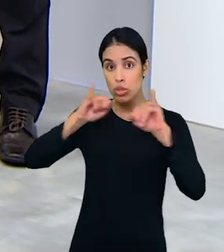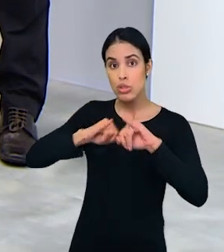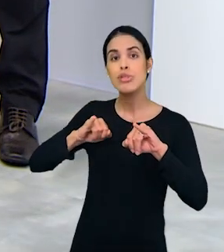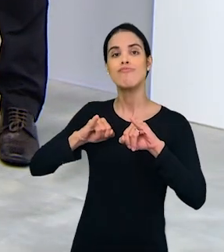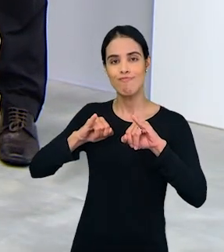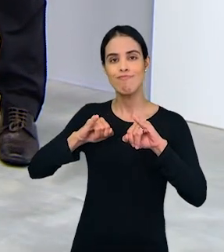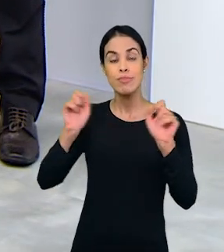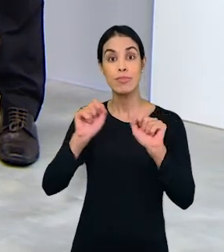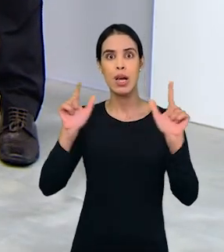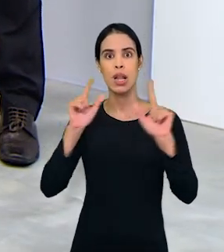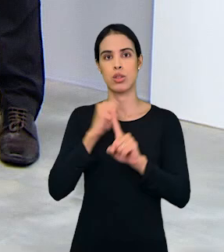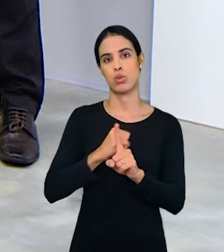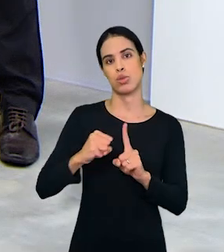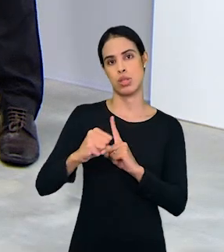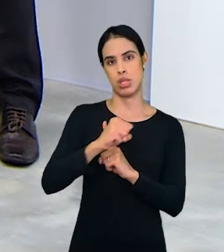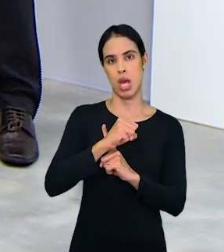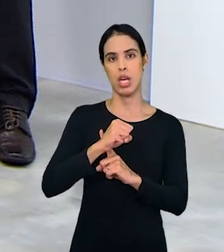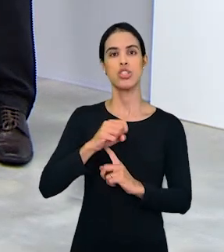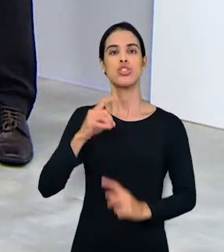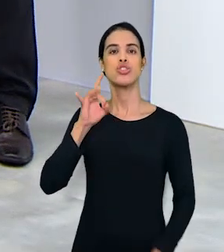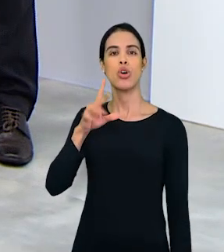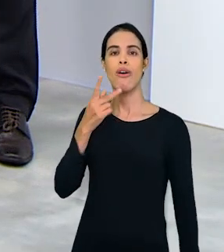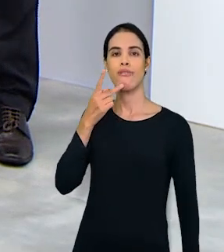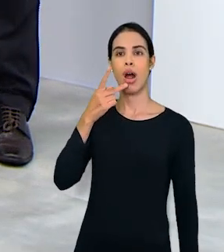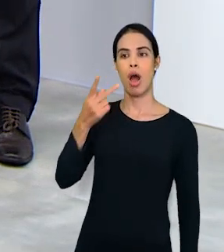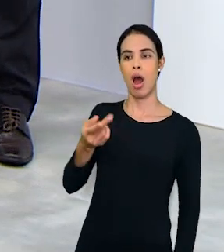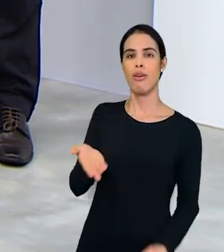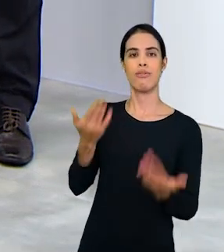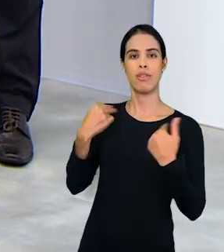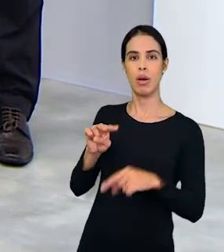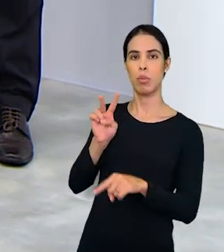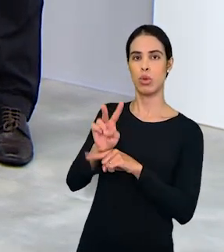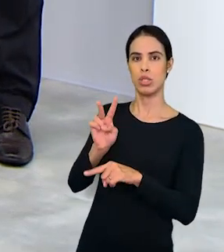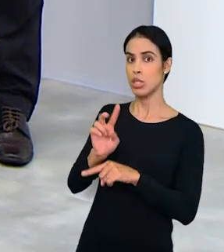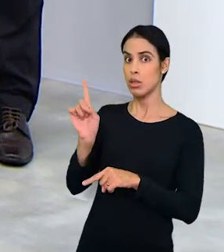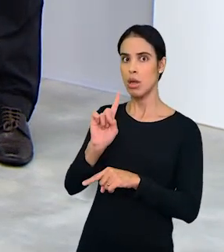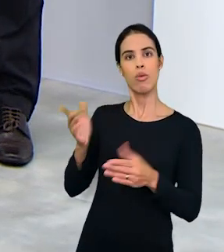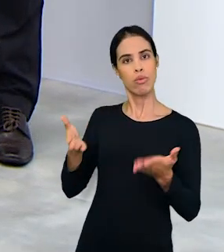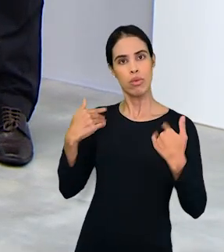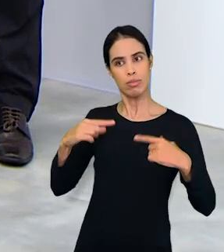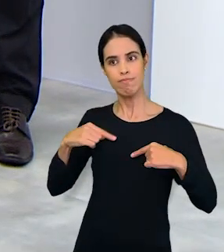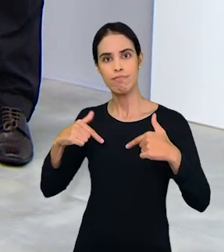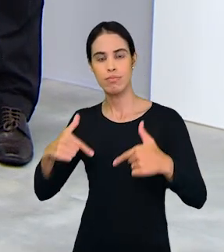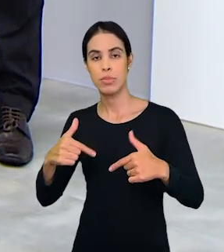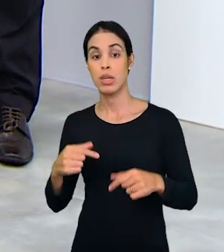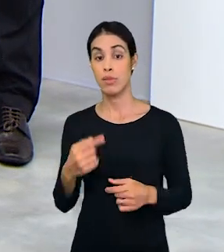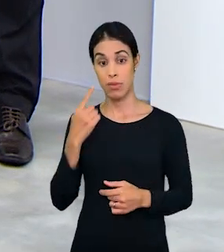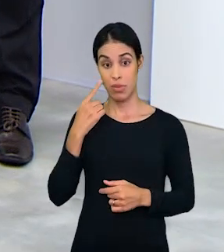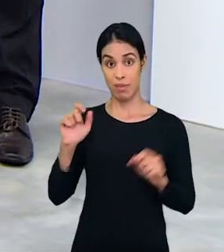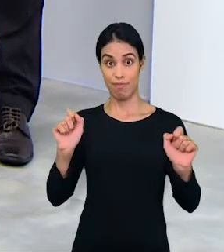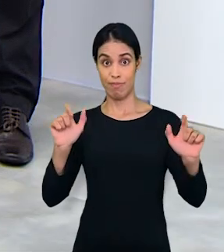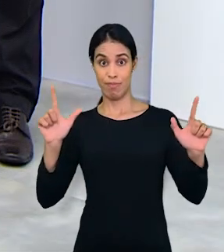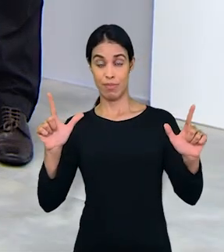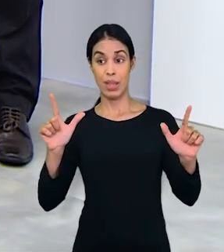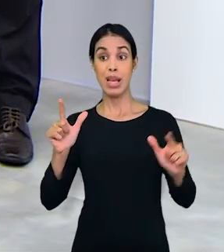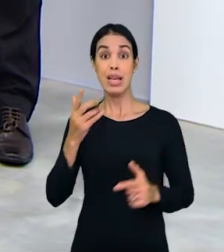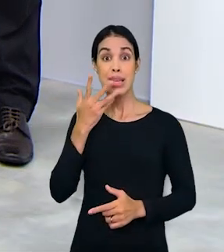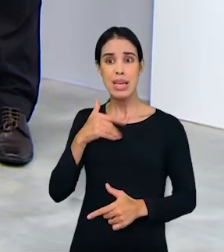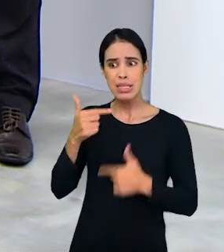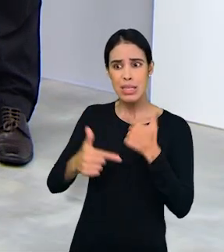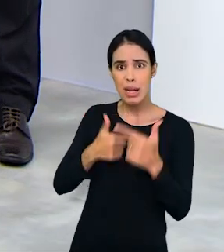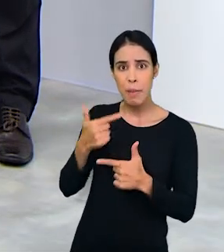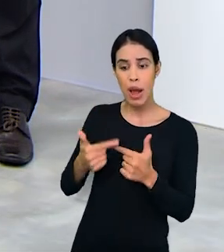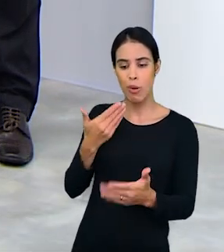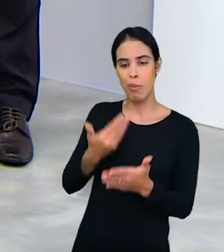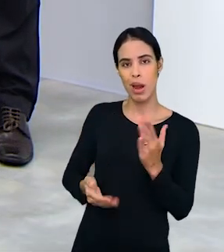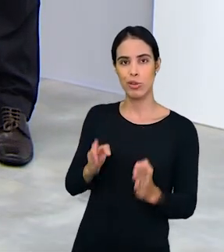toda a sociedade a sair do discurso e partir para ações concretas. Com o slogan Toda Criança que Trabalha Perde a Infância e o